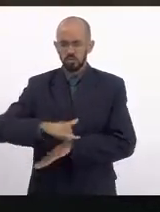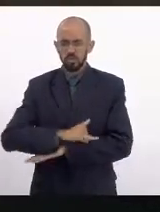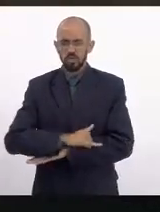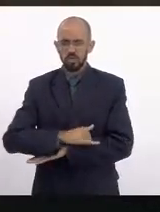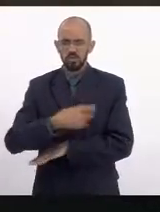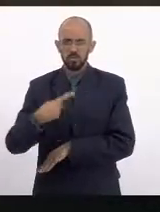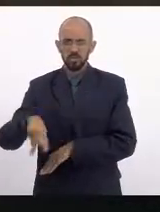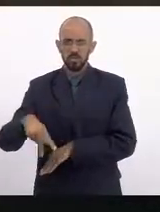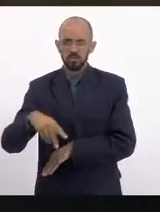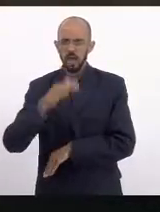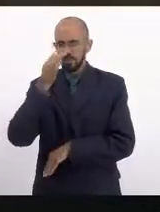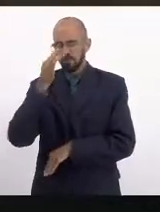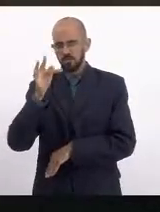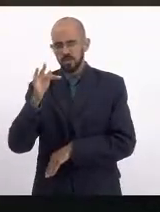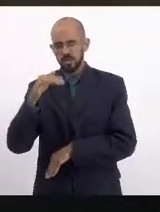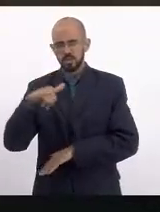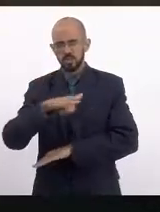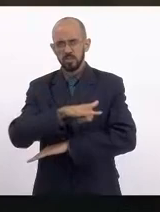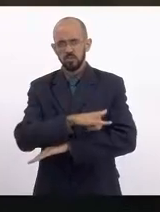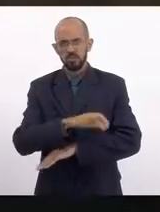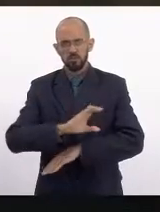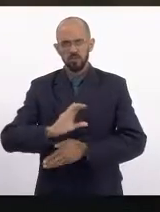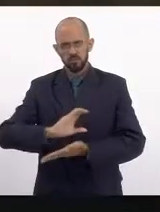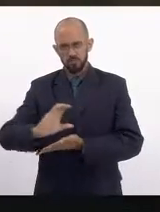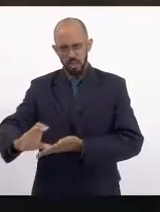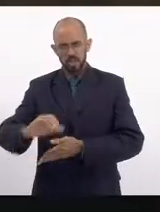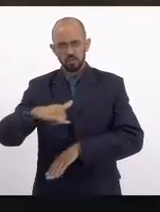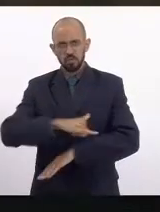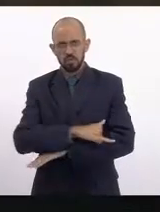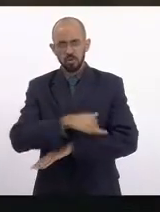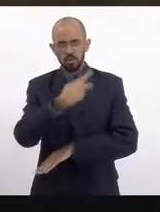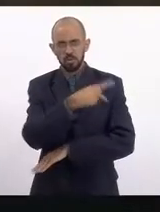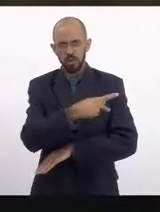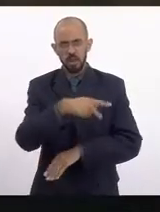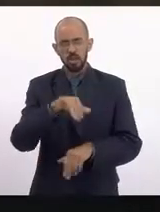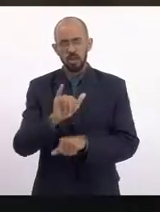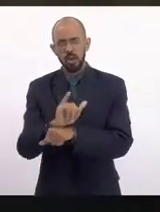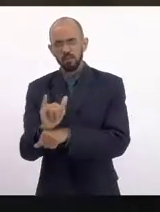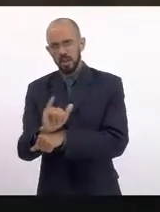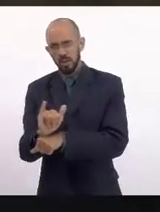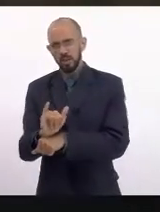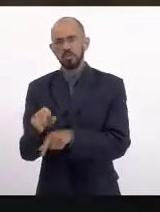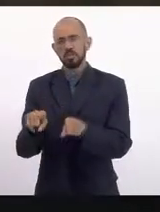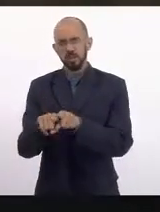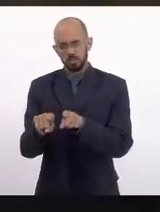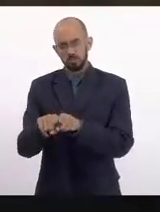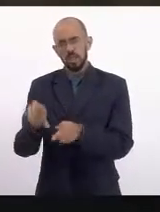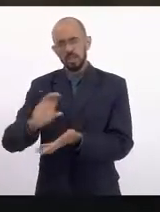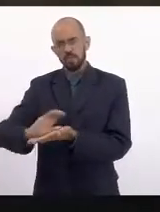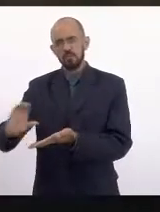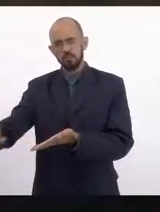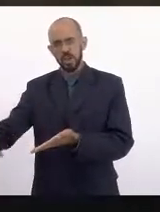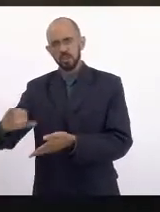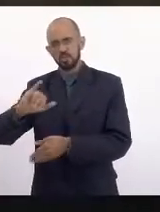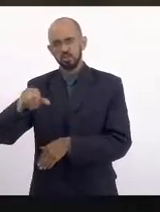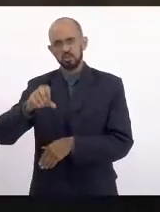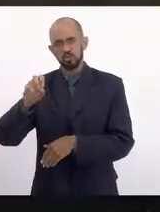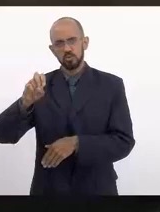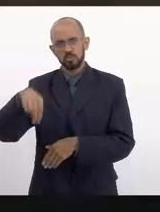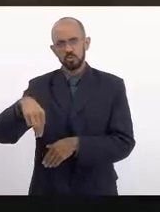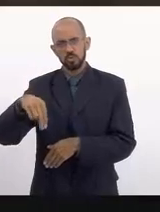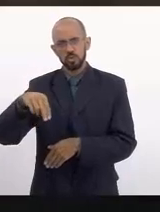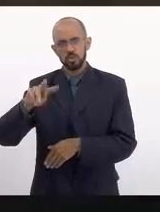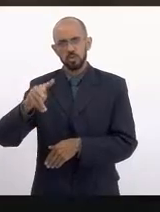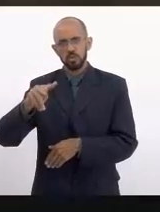a França investe no Charlie Adam e por sua vez Nova York investe num John Kennedy que aliado de auckland é mais